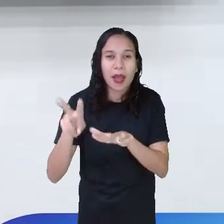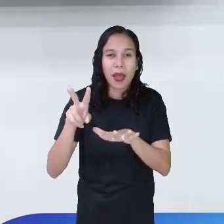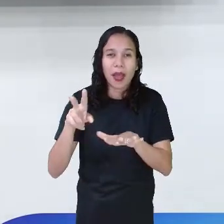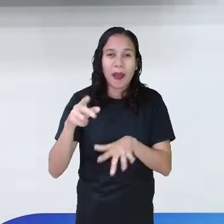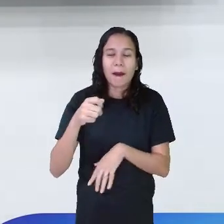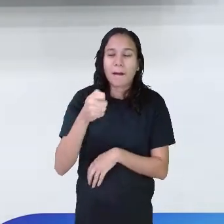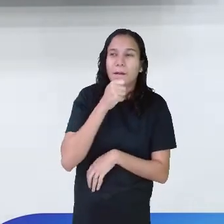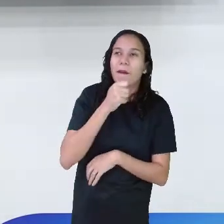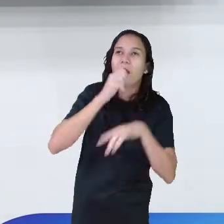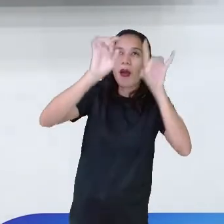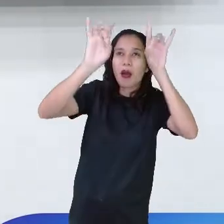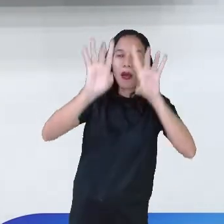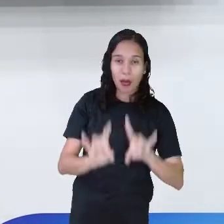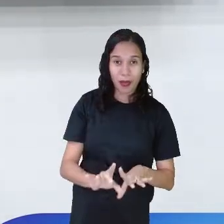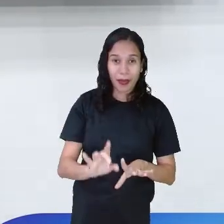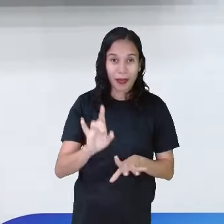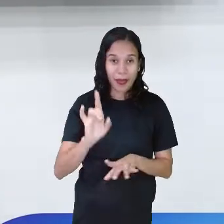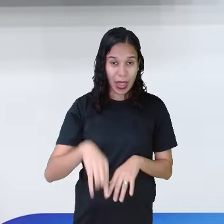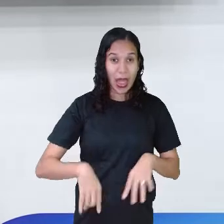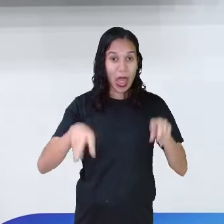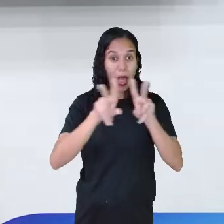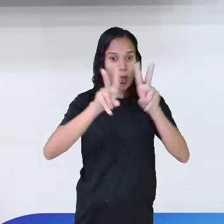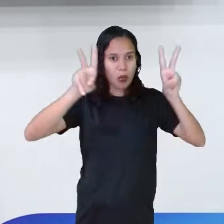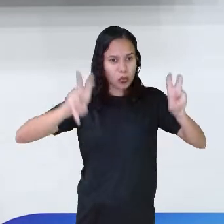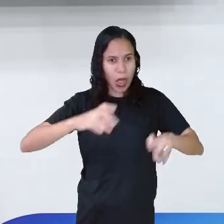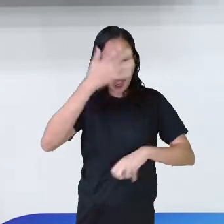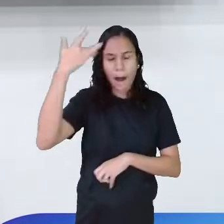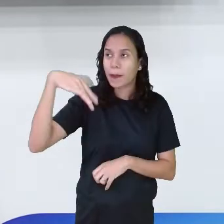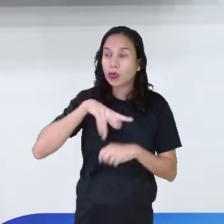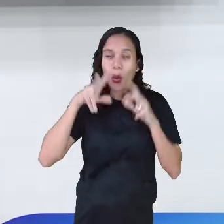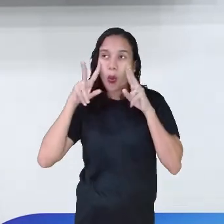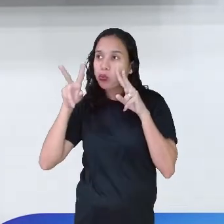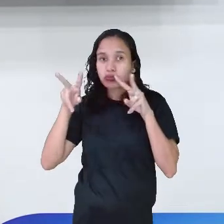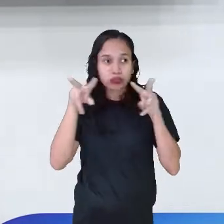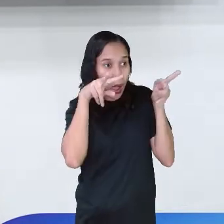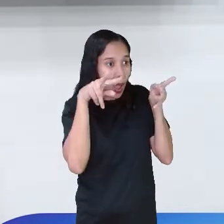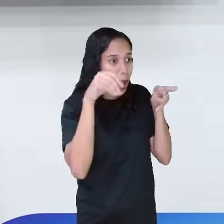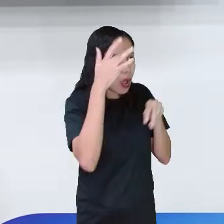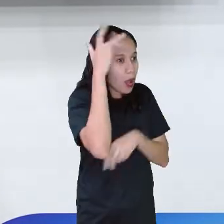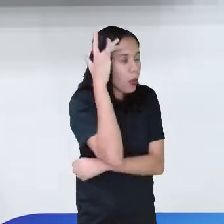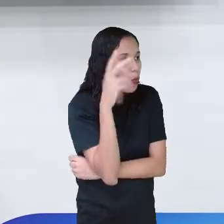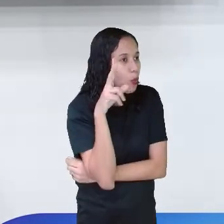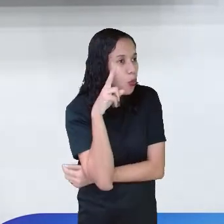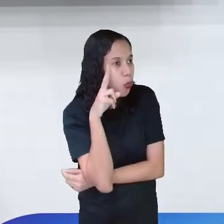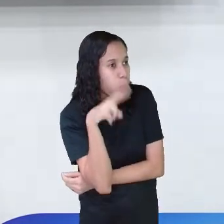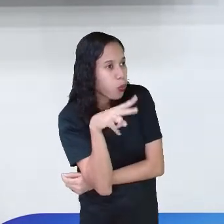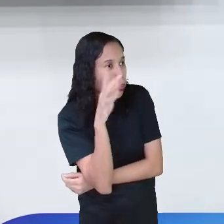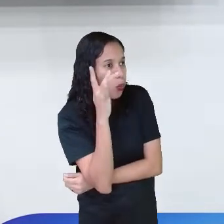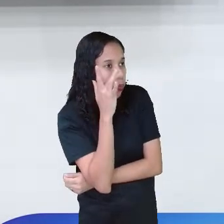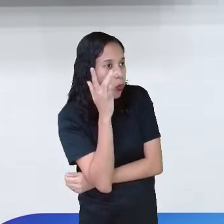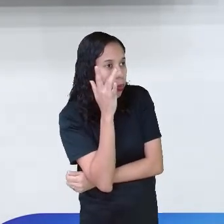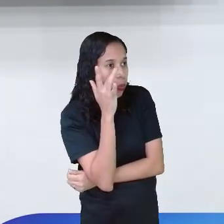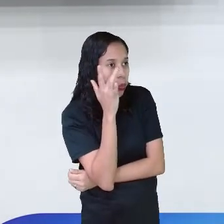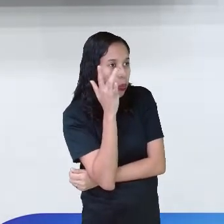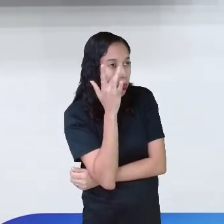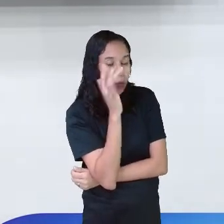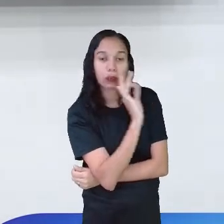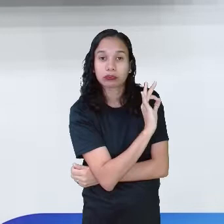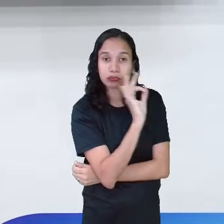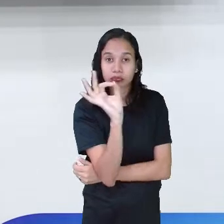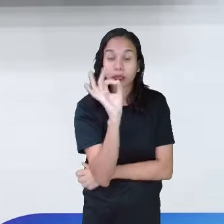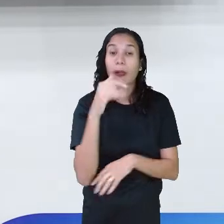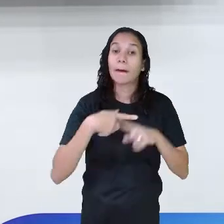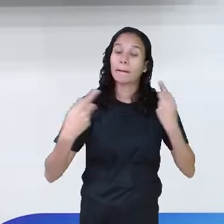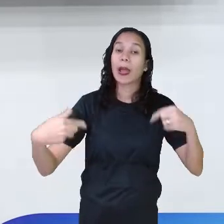reportagem especial, que é aquele tema assim, mais atrativo, né, que ele vai prender mais a atenção de quem está assistindo.